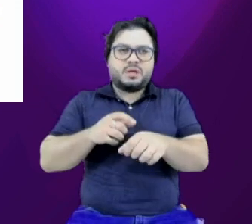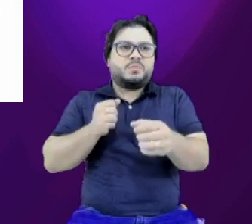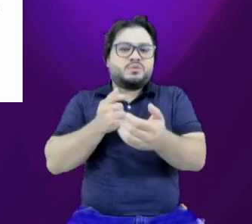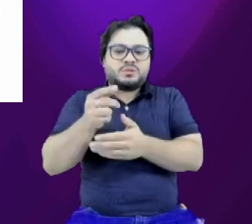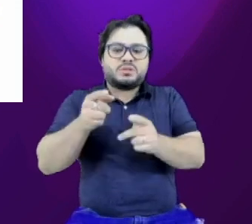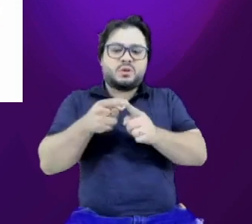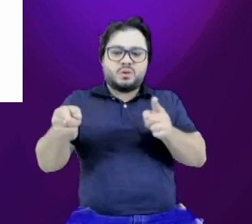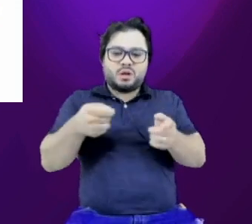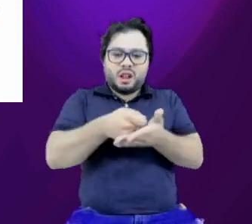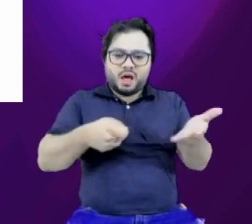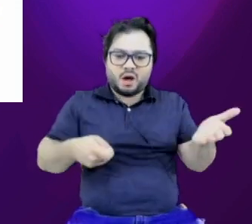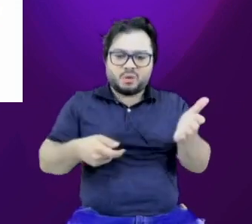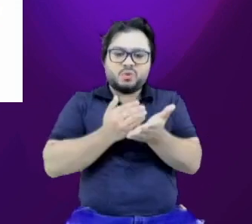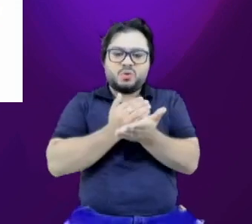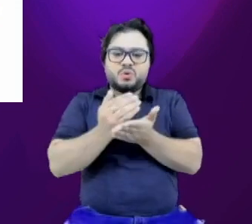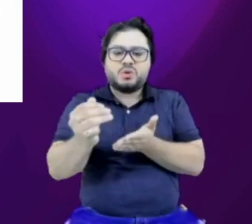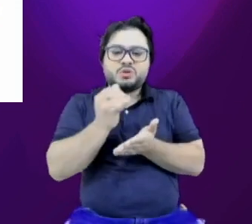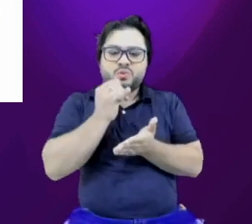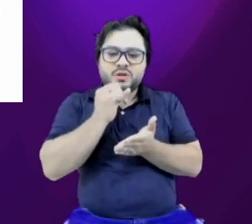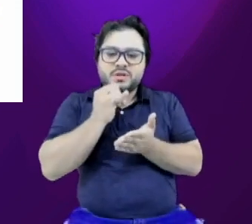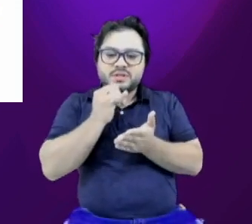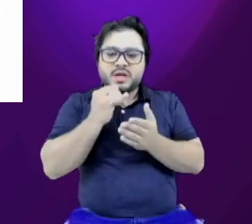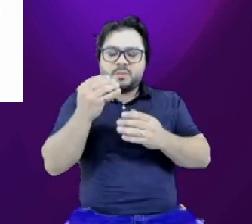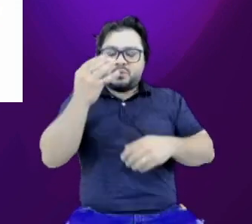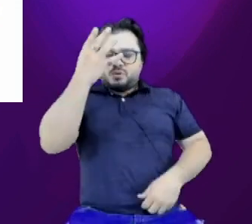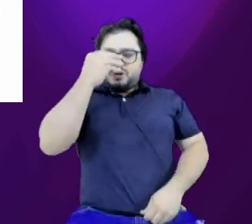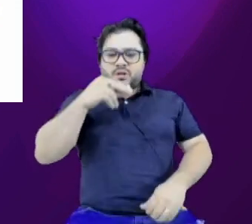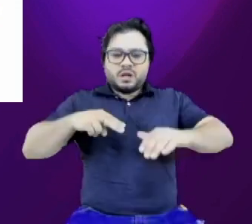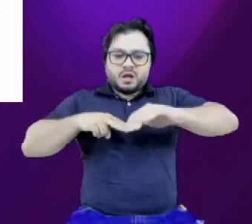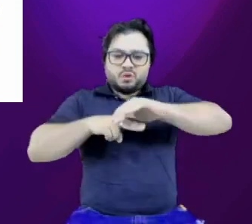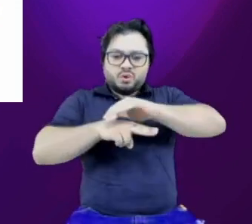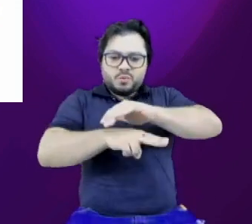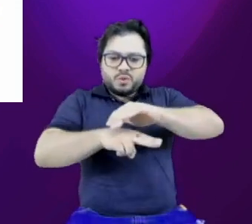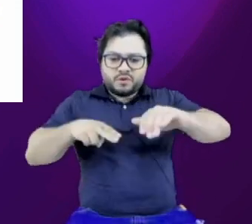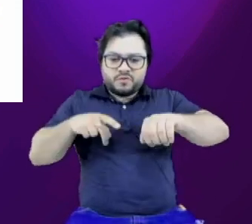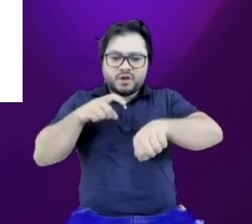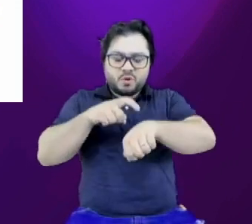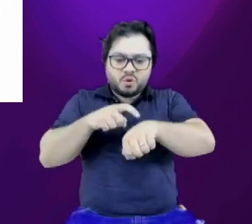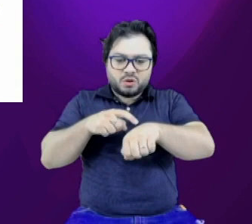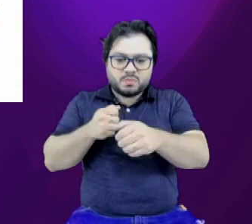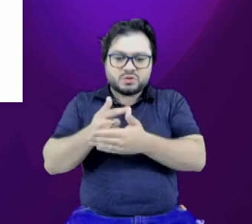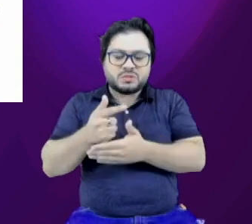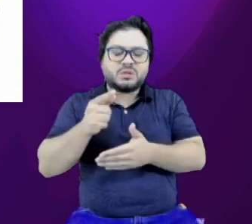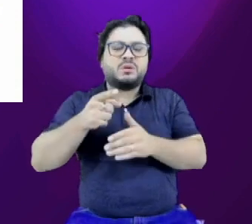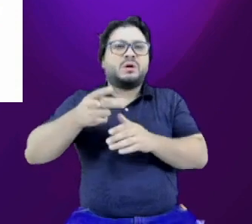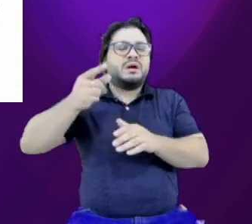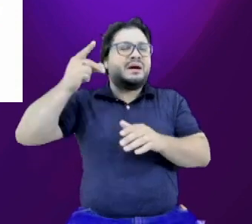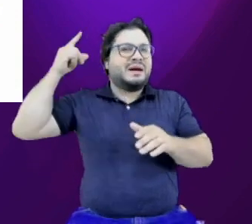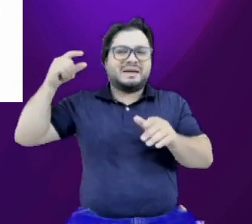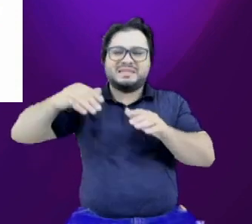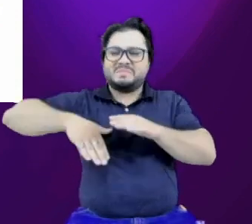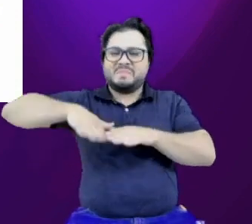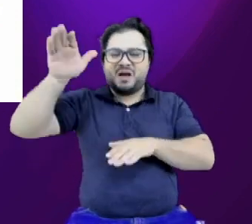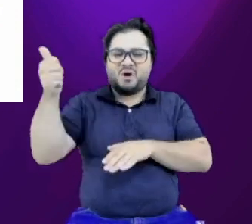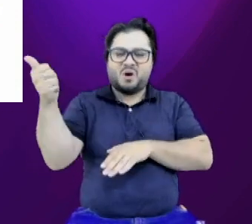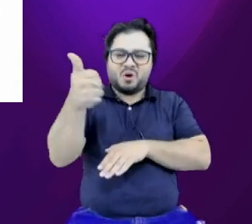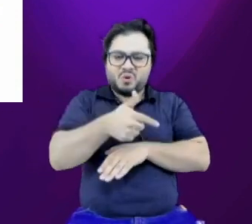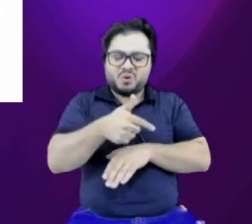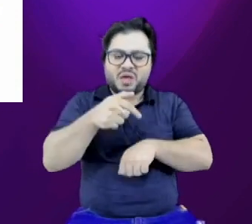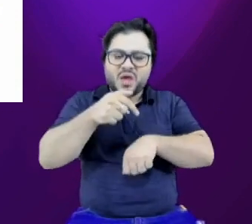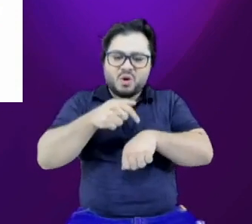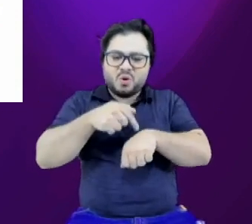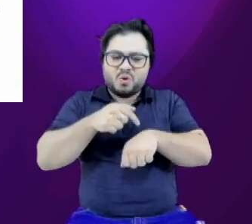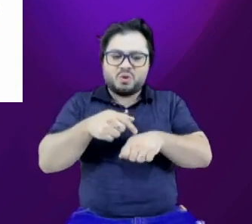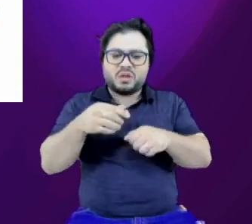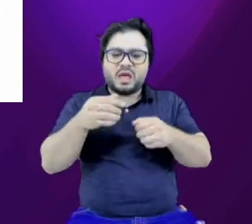No início, por exemplo, da tomografia, o tempo de aquisição ele era infinitamente maior que o tempo de laudo, então